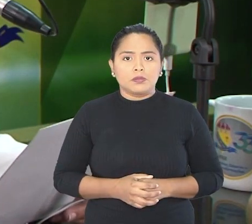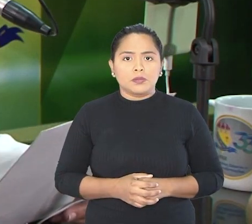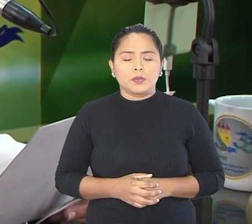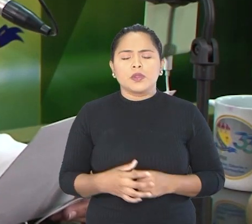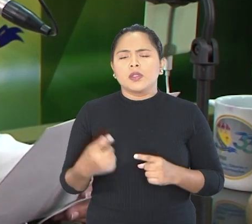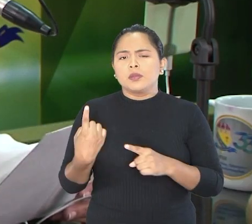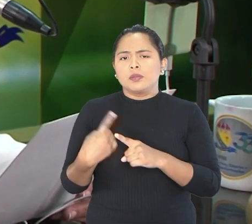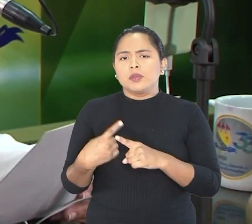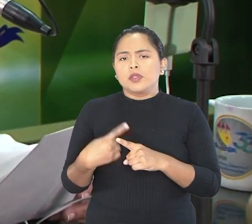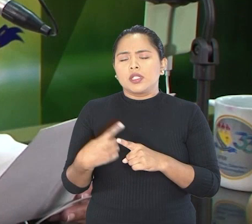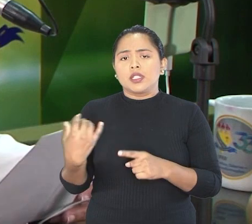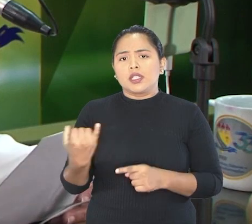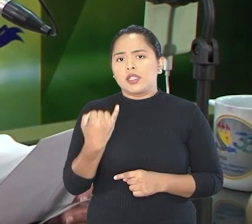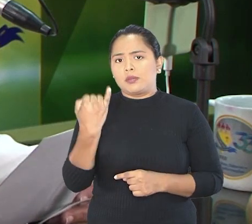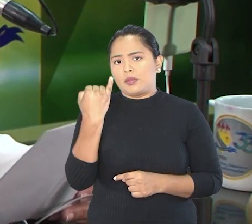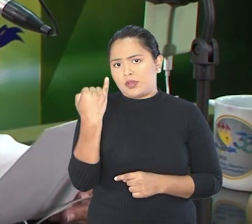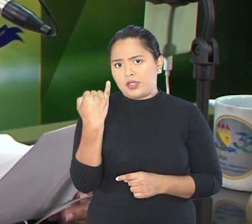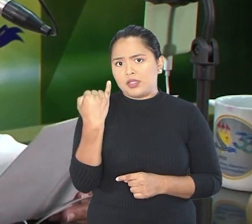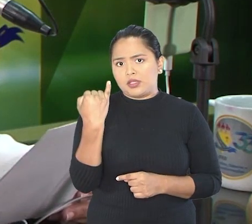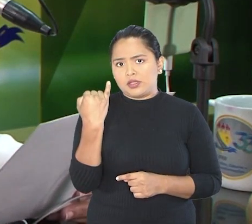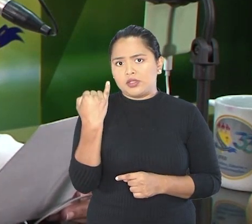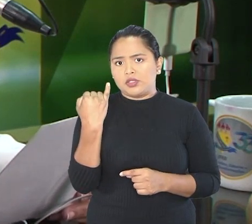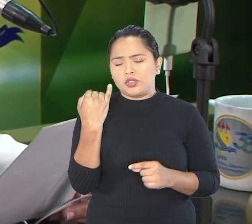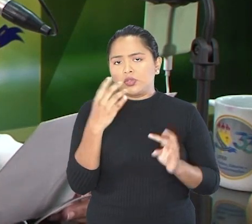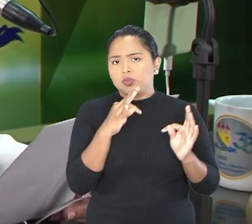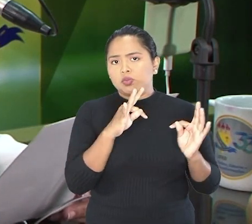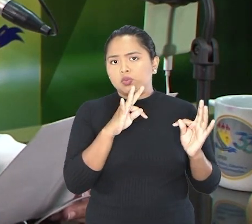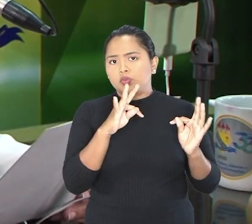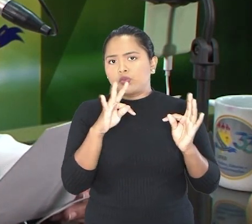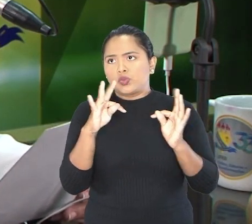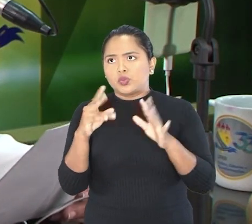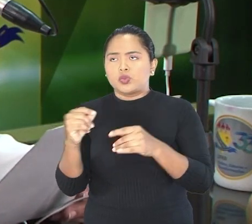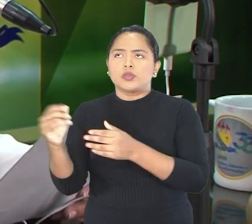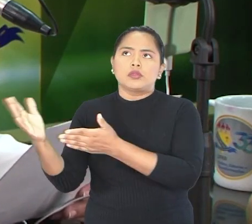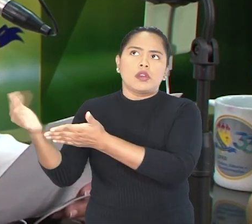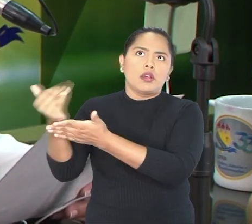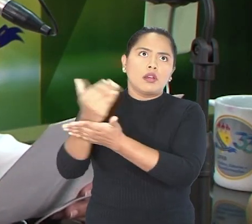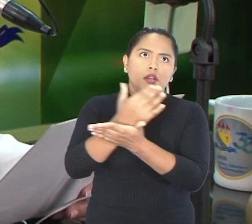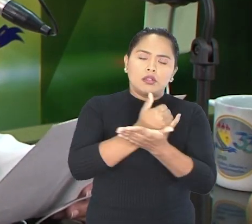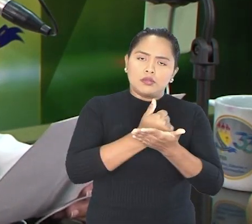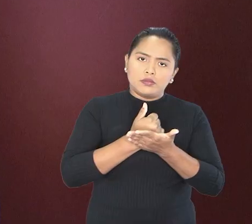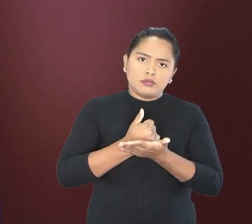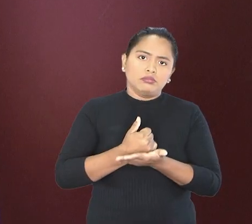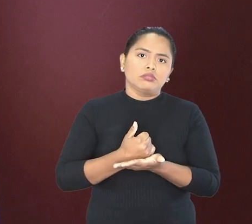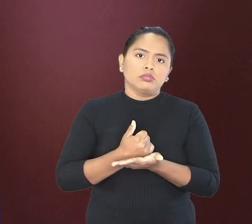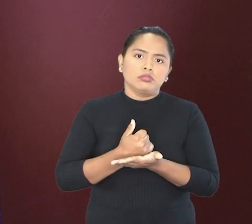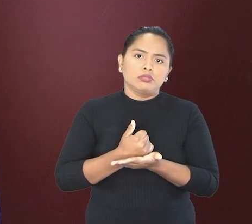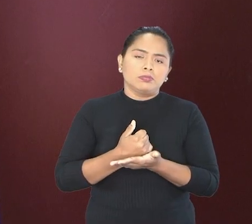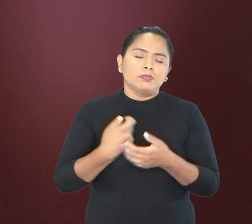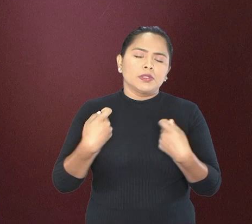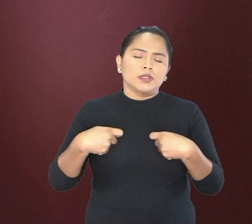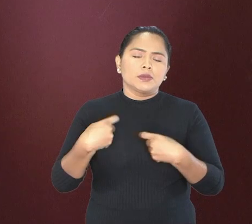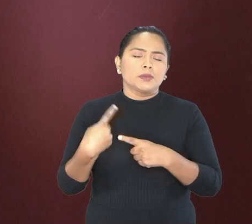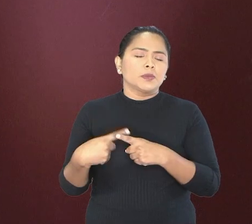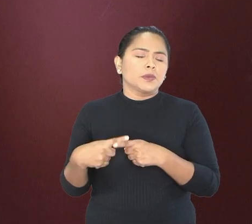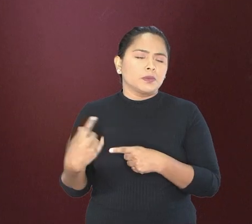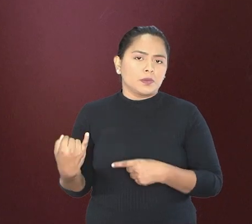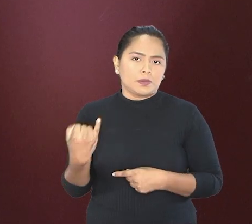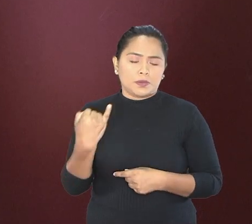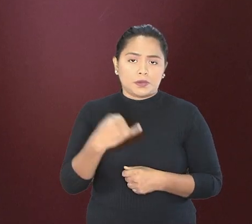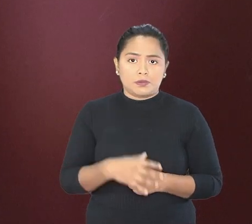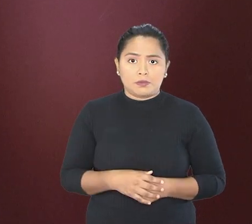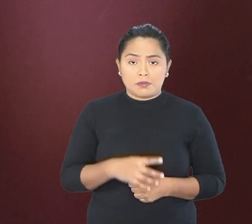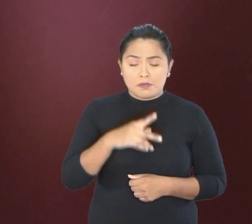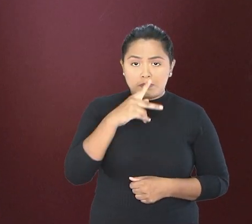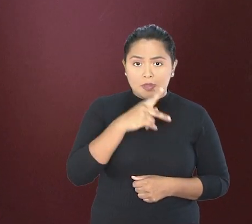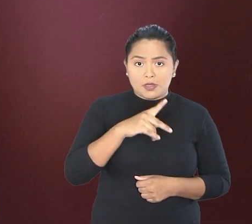Por que é importante que todas as ações estejam contidas nesse levantamento? Olha, o PDP, a gente faz